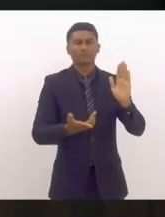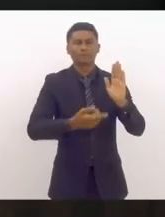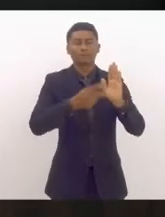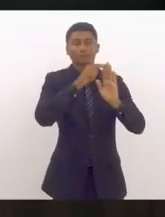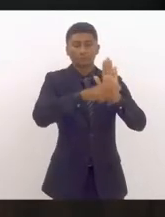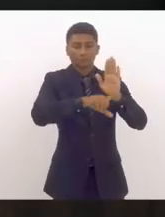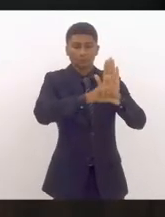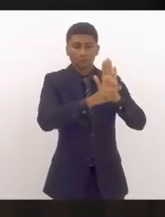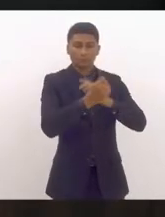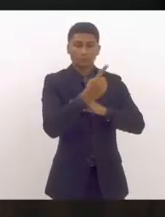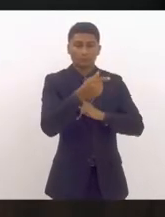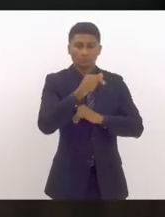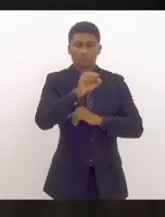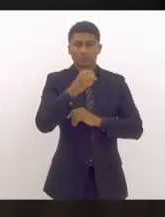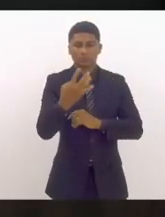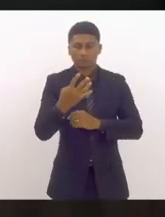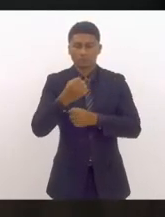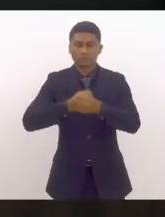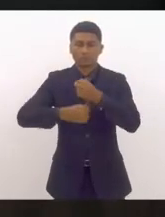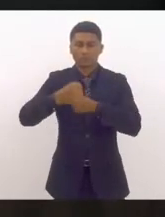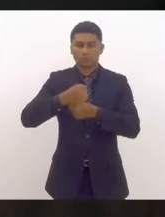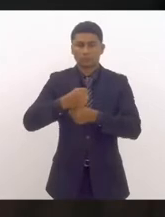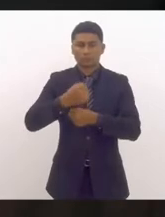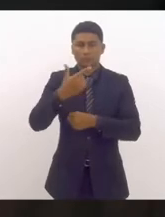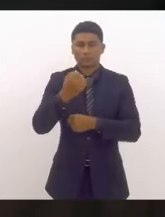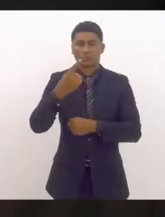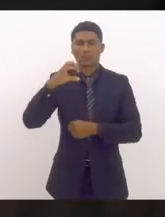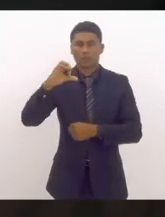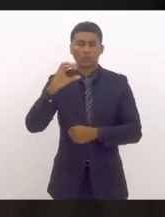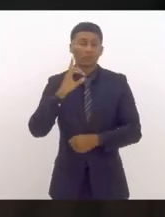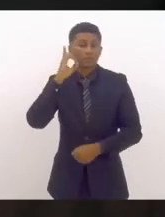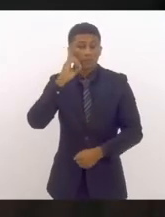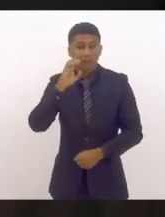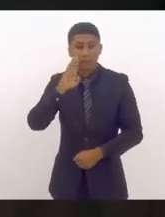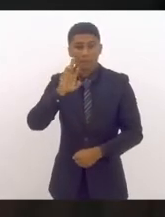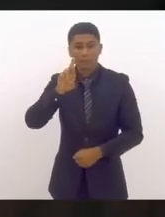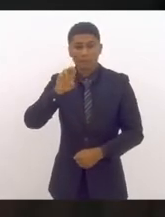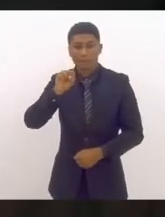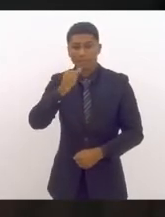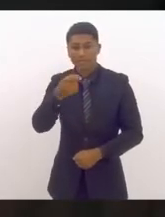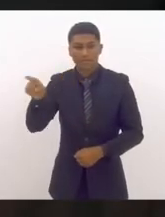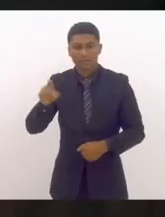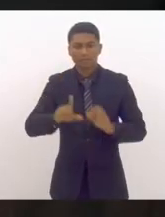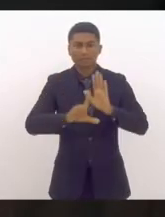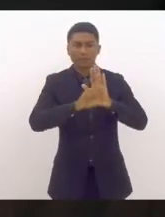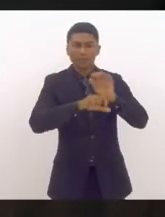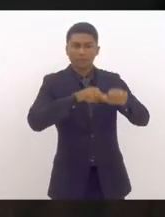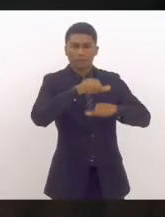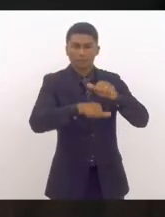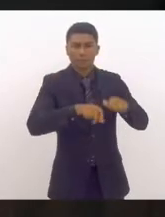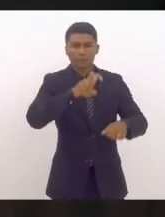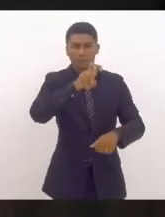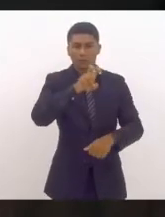de lei 1784-A de 19, de autoria do deputado Brazão, que altera a lei